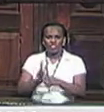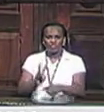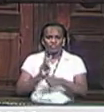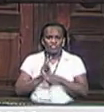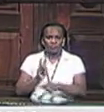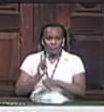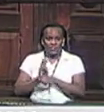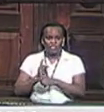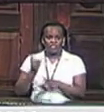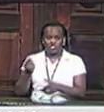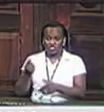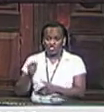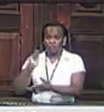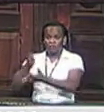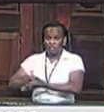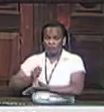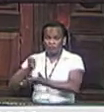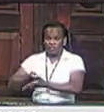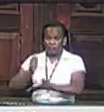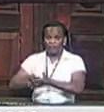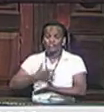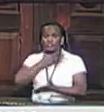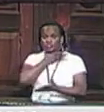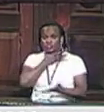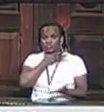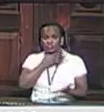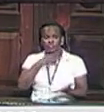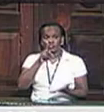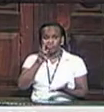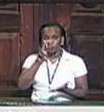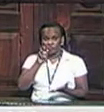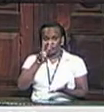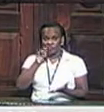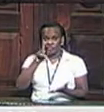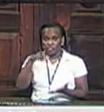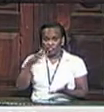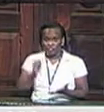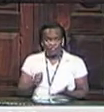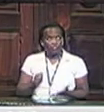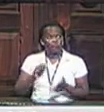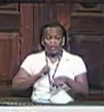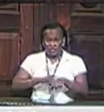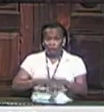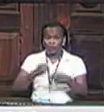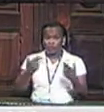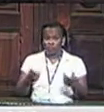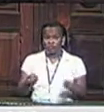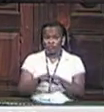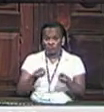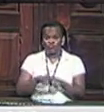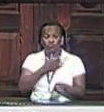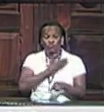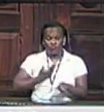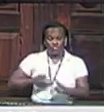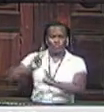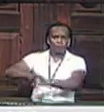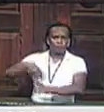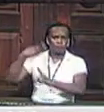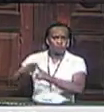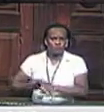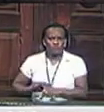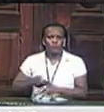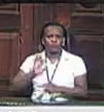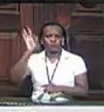e foi comprometendo cada vez mais a Previdência. Ao mesmo tempo, o governo foi aumentando o